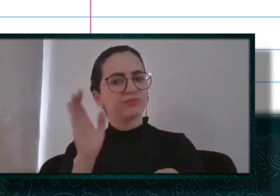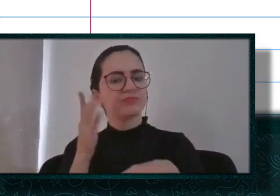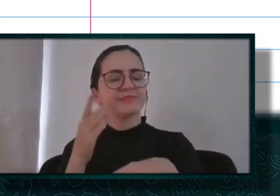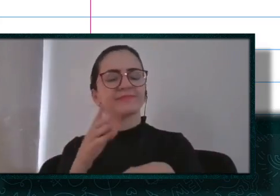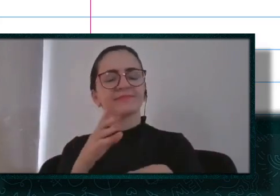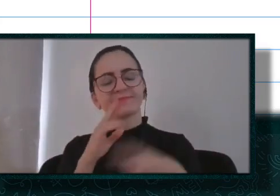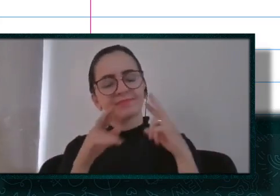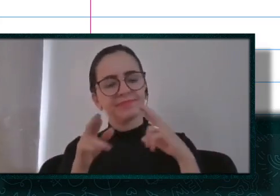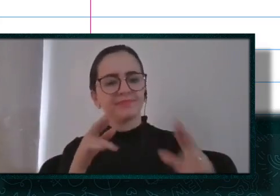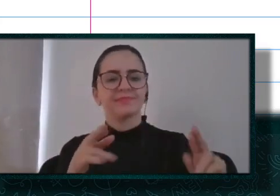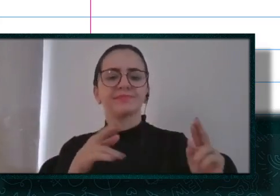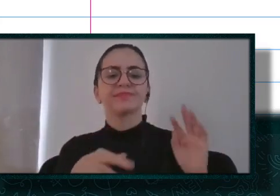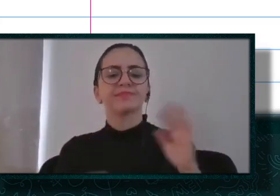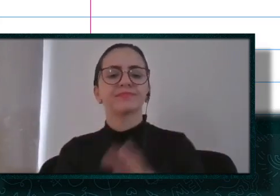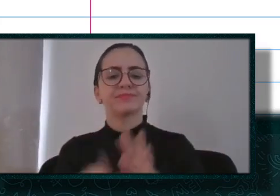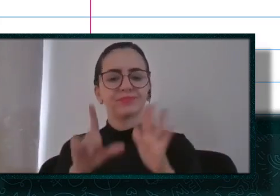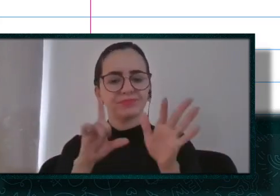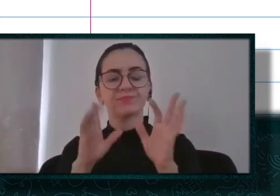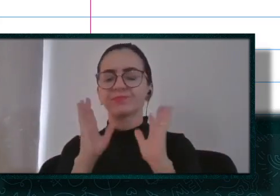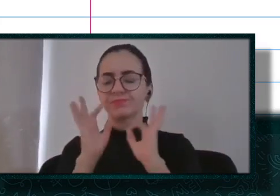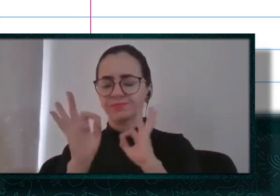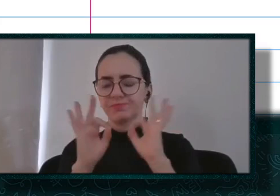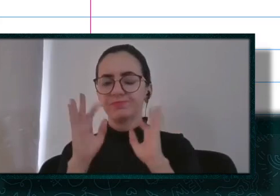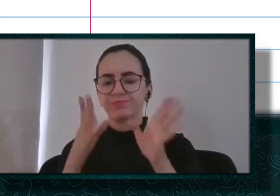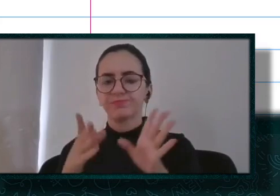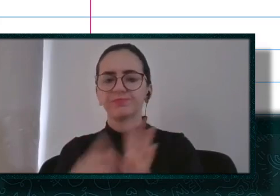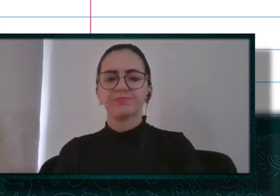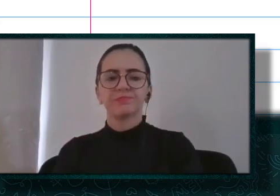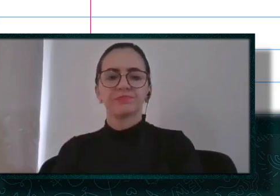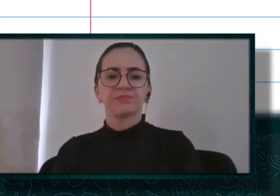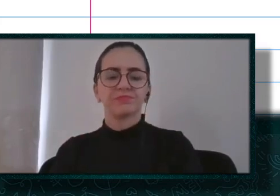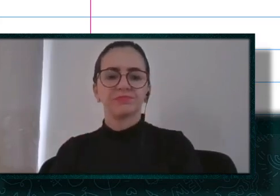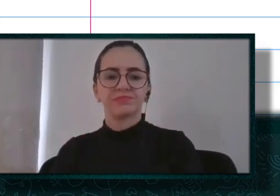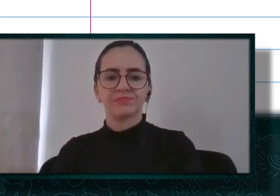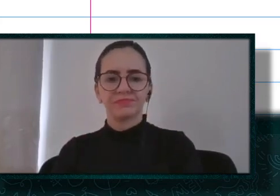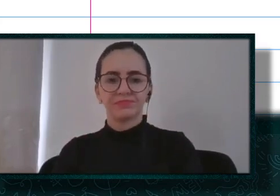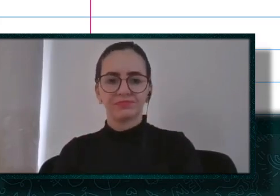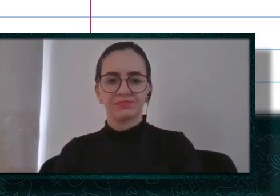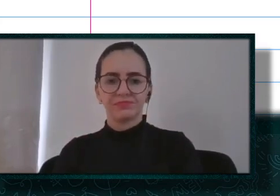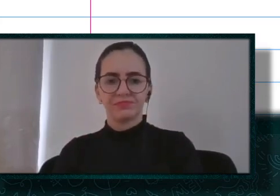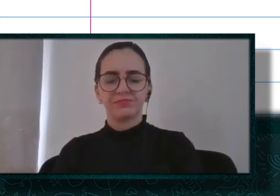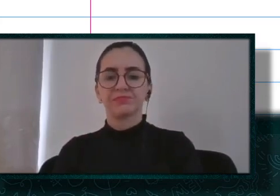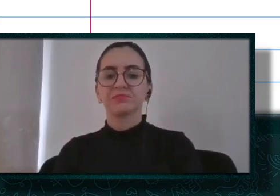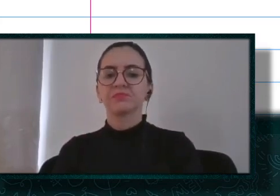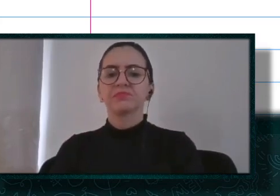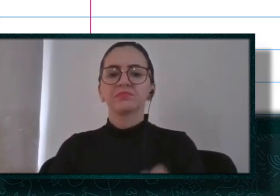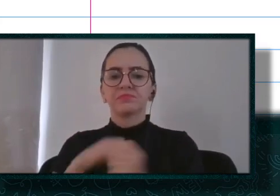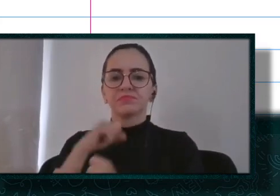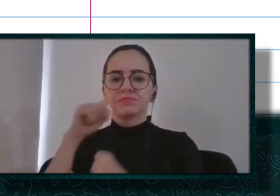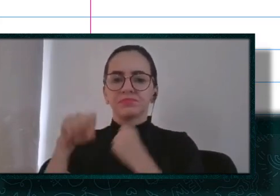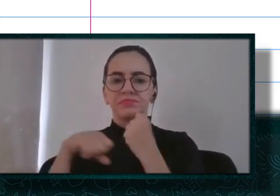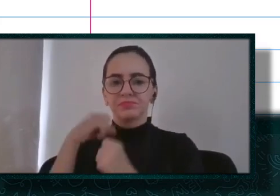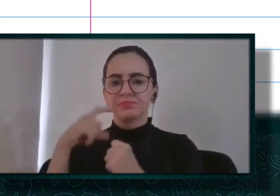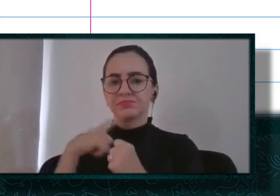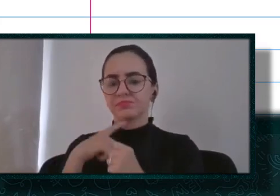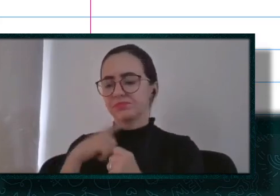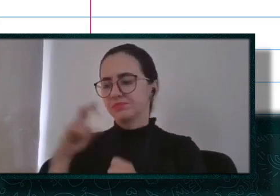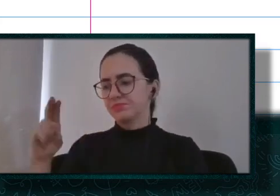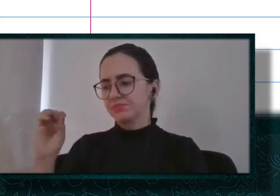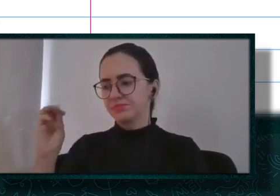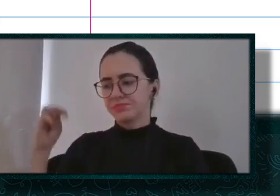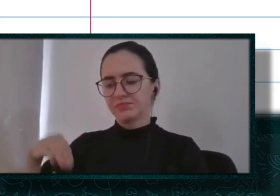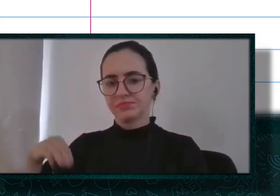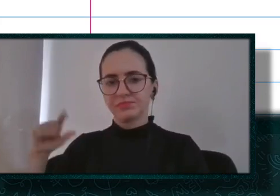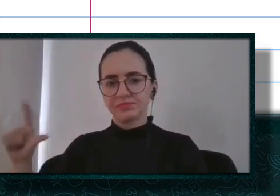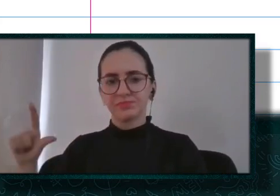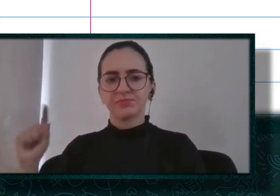lá. Mistura de 50 ml de uma solução de HCl a 0,5 mols com 150 ml de uma solução de